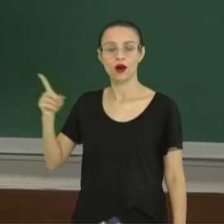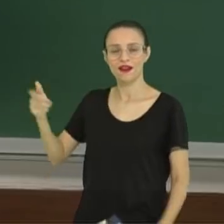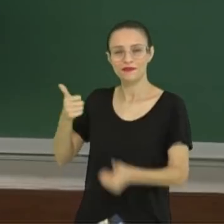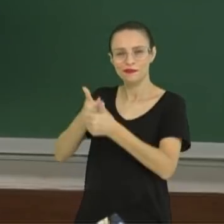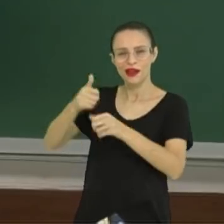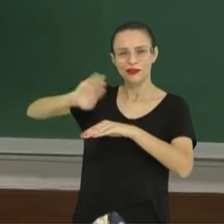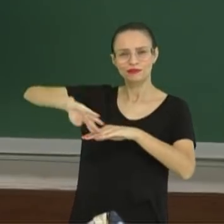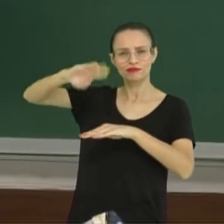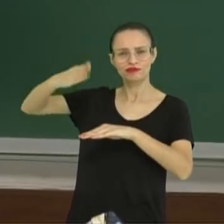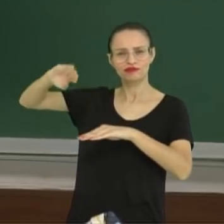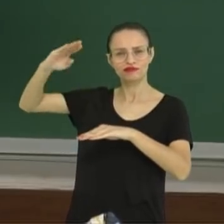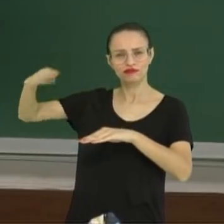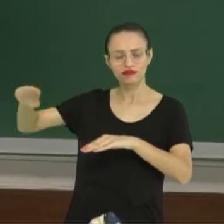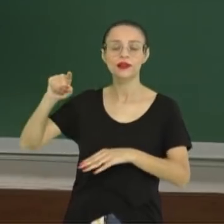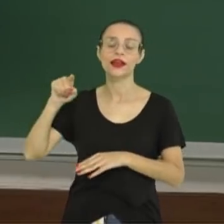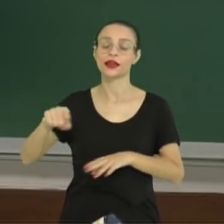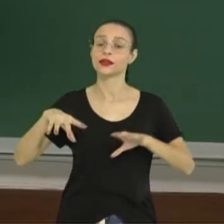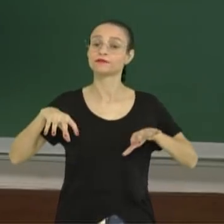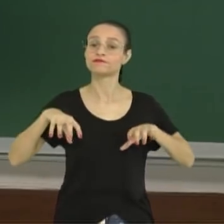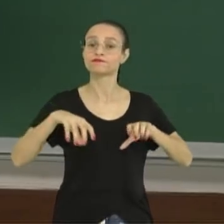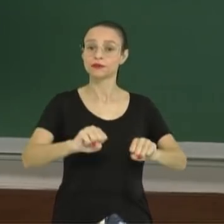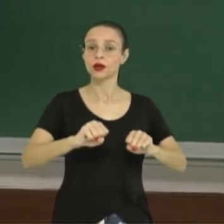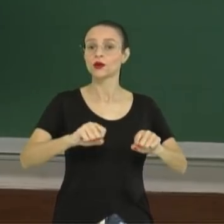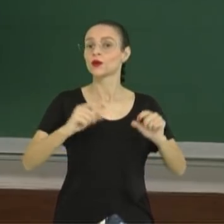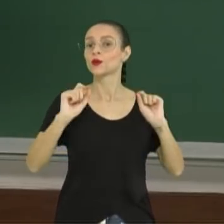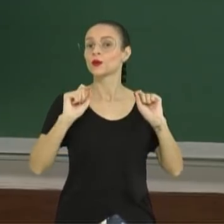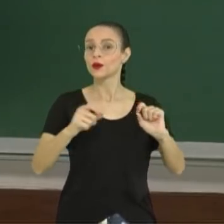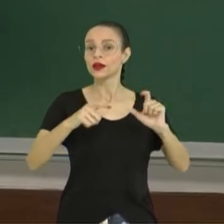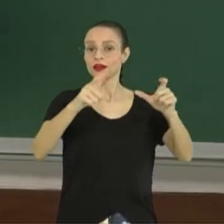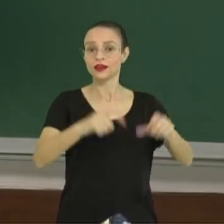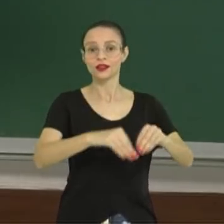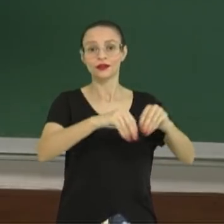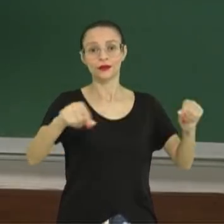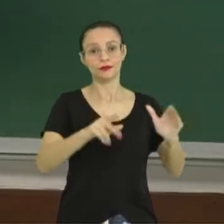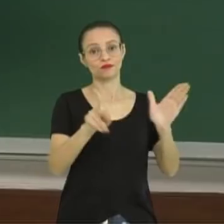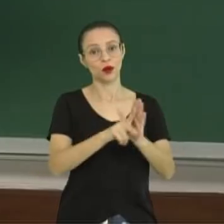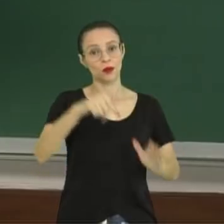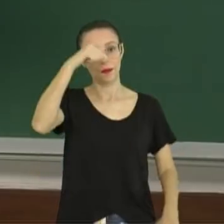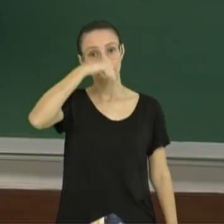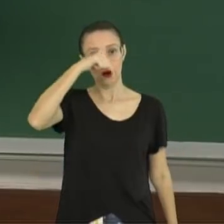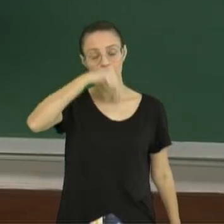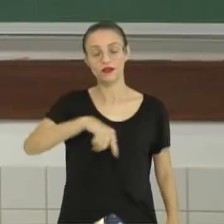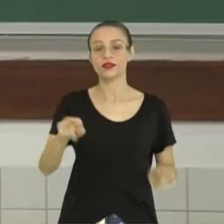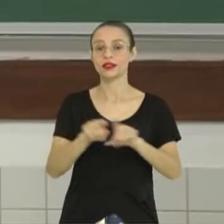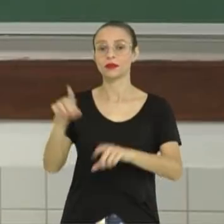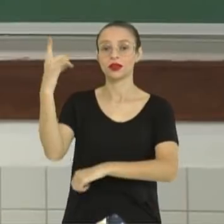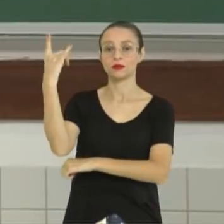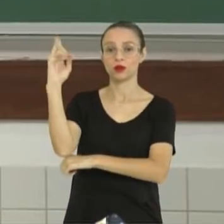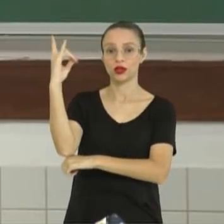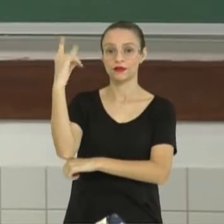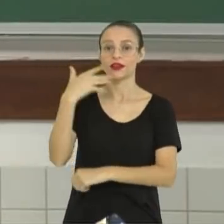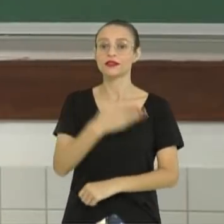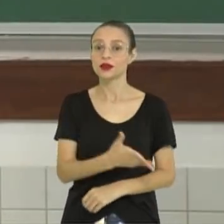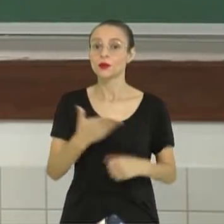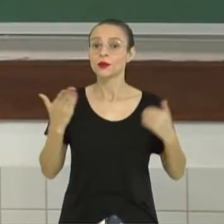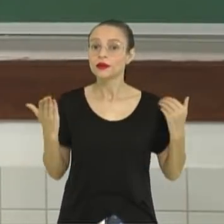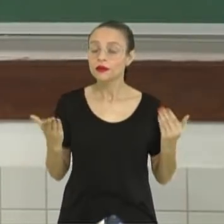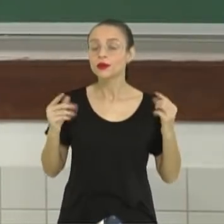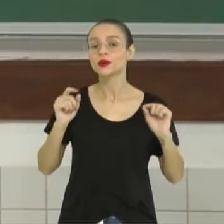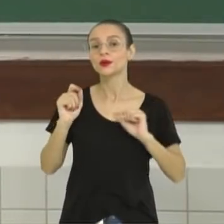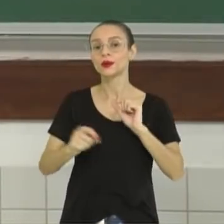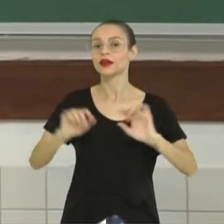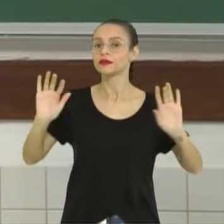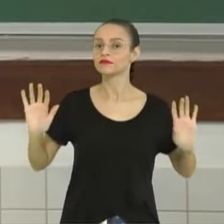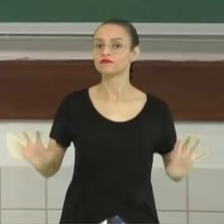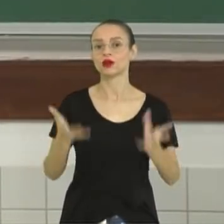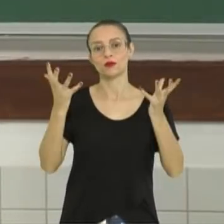aqui, ele acabou se apoderando de uma porção territorial do Peru e da Bolívia. E, surpreendentemente, isso promoveu